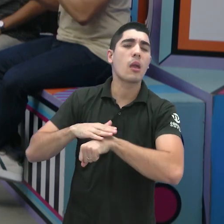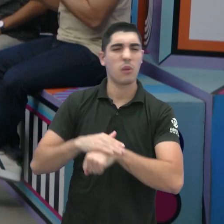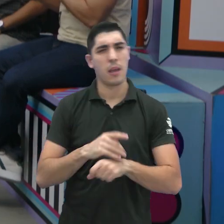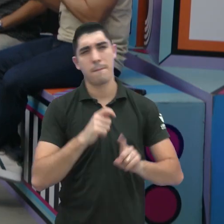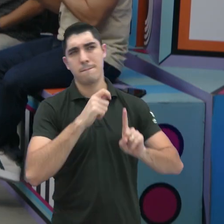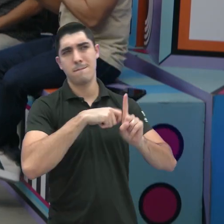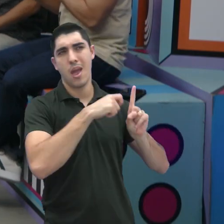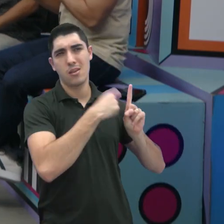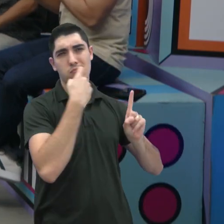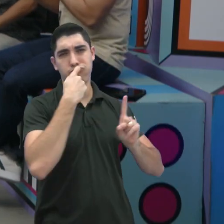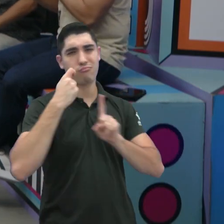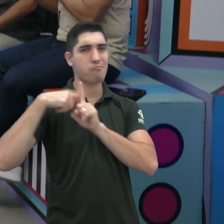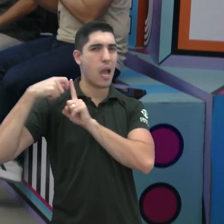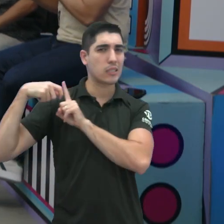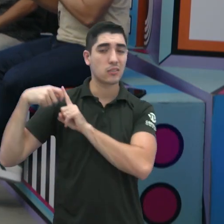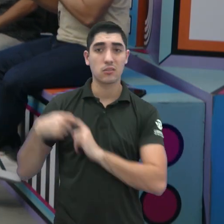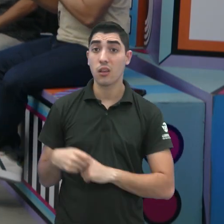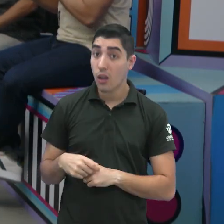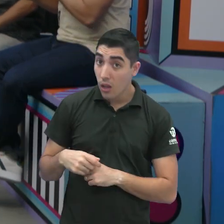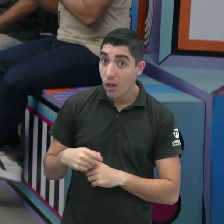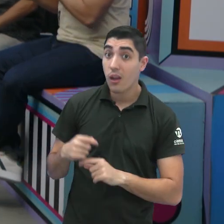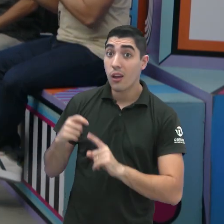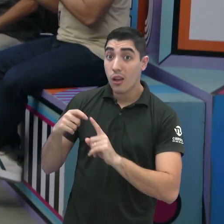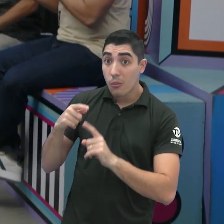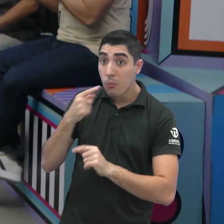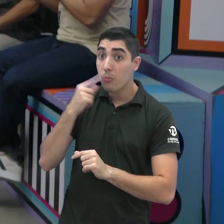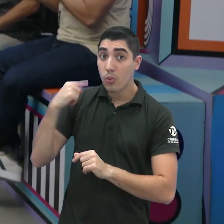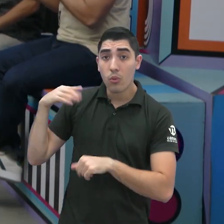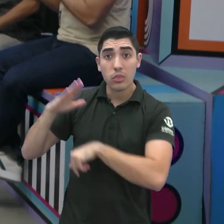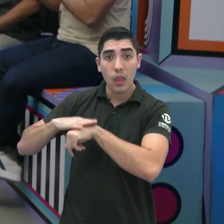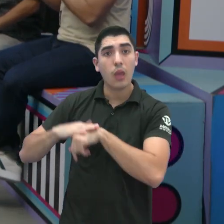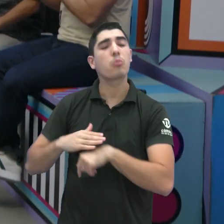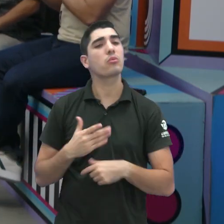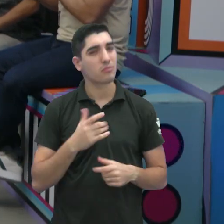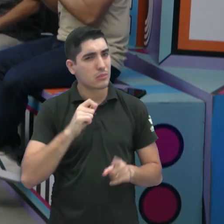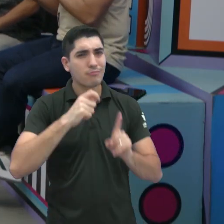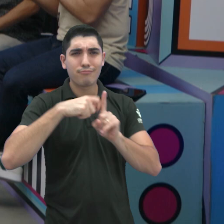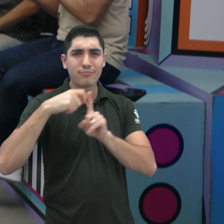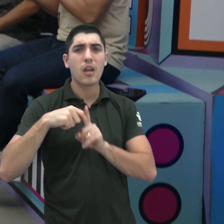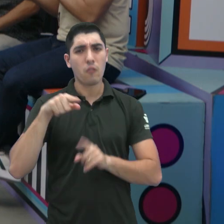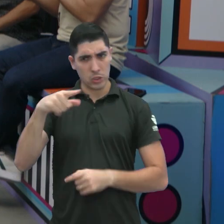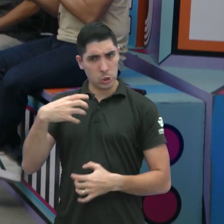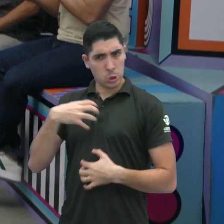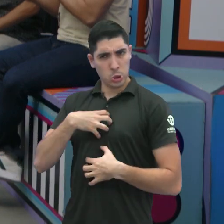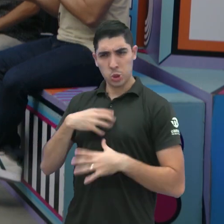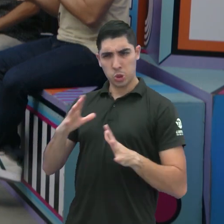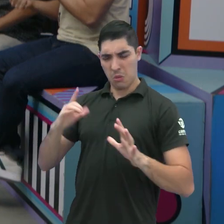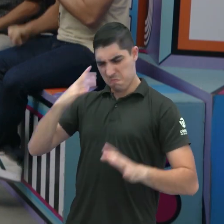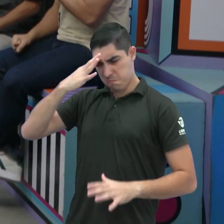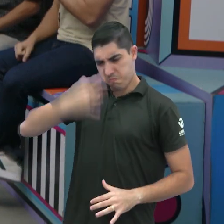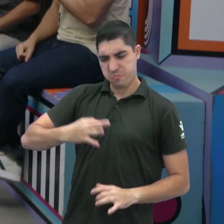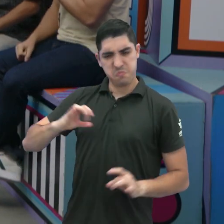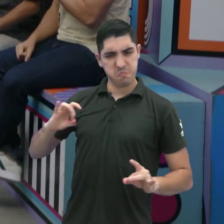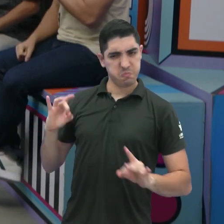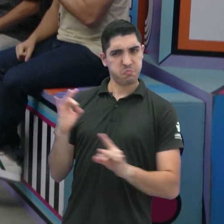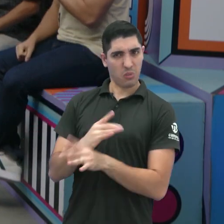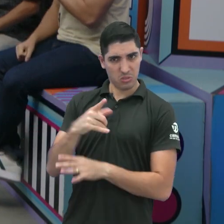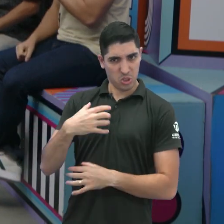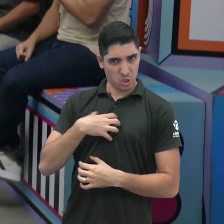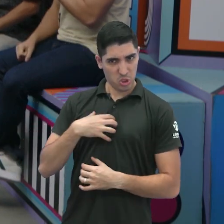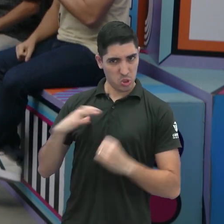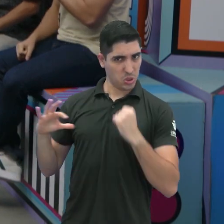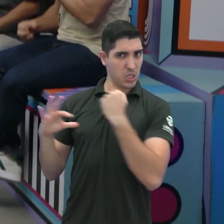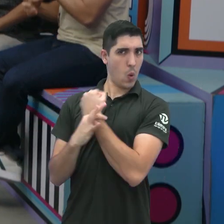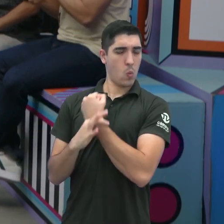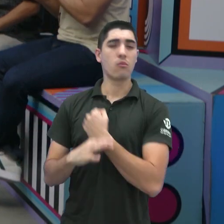você tá Meses. super no Recém-formada. começo. Tô recém. Mas você já se sente totalmente segura na carreira que você escolheu?